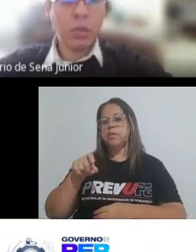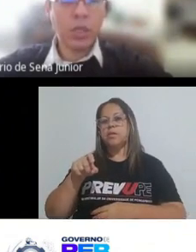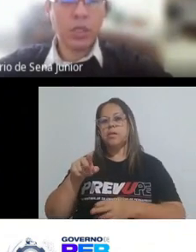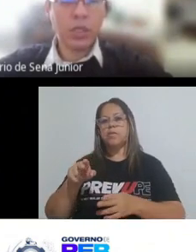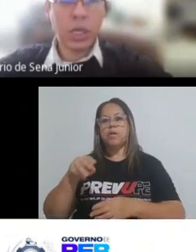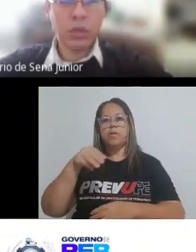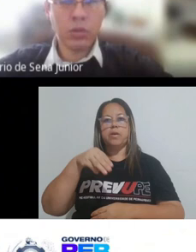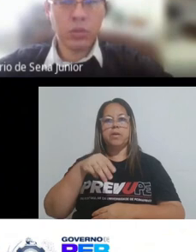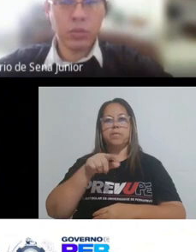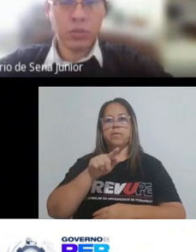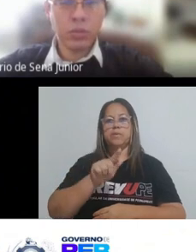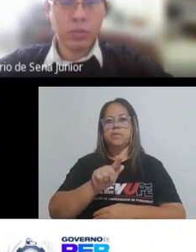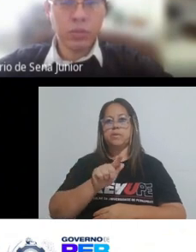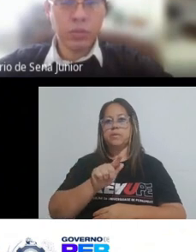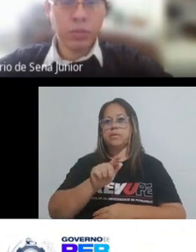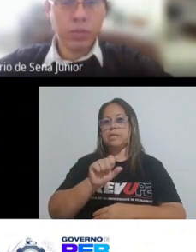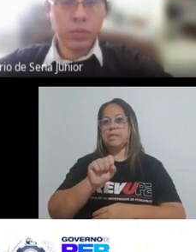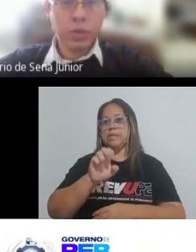a MG seno.